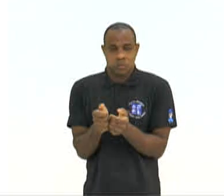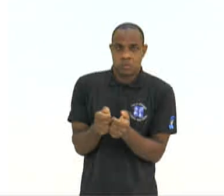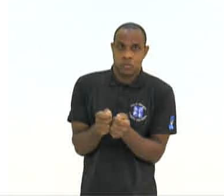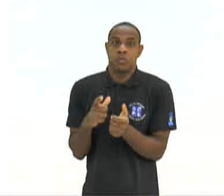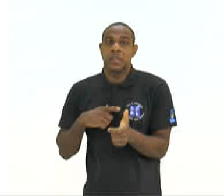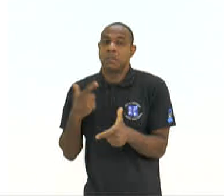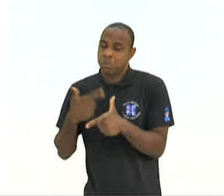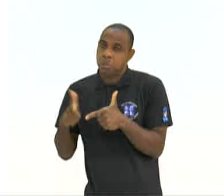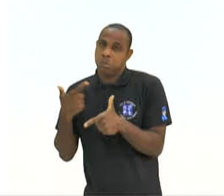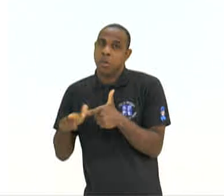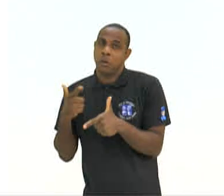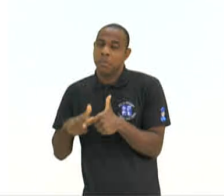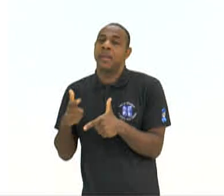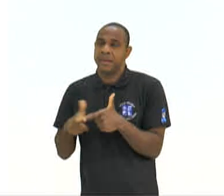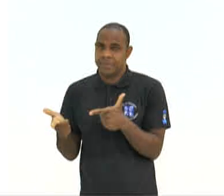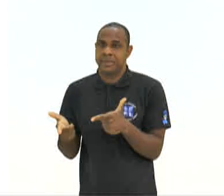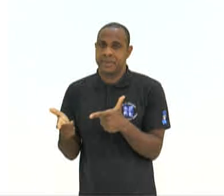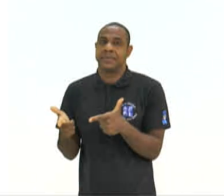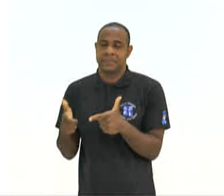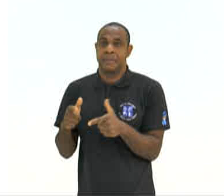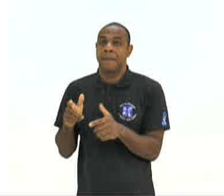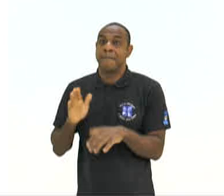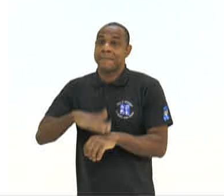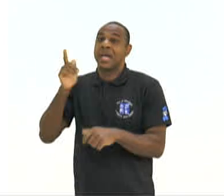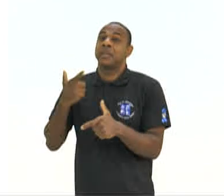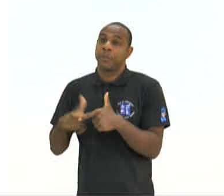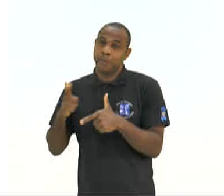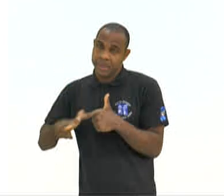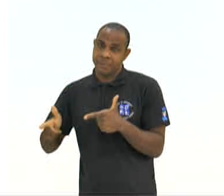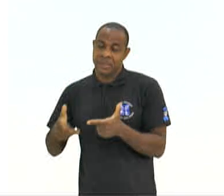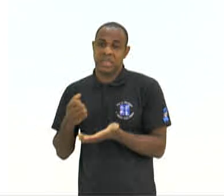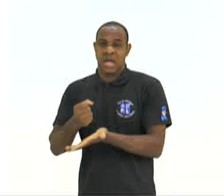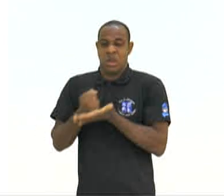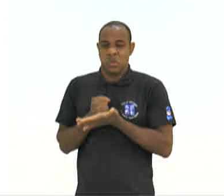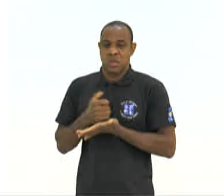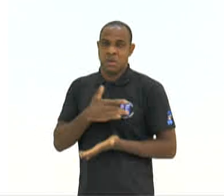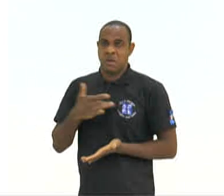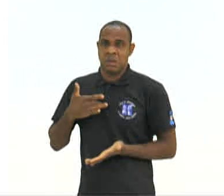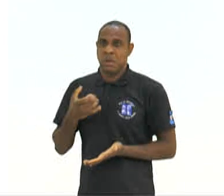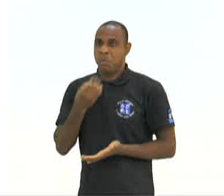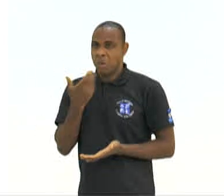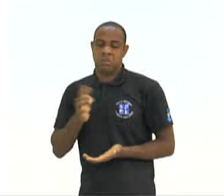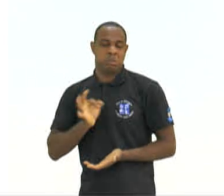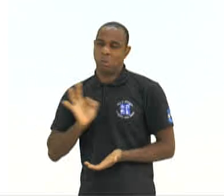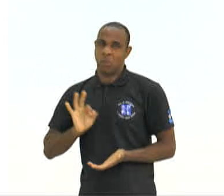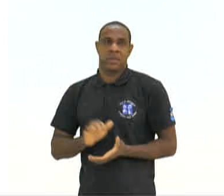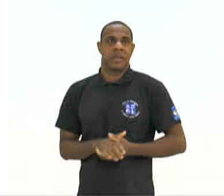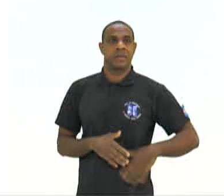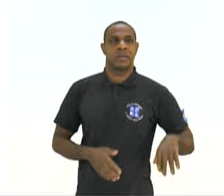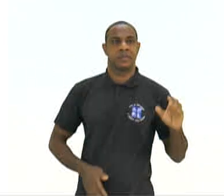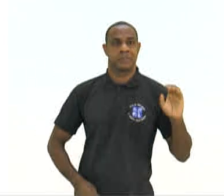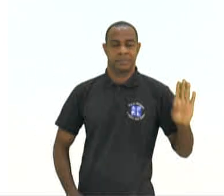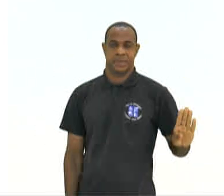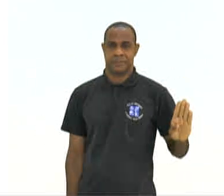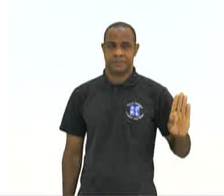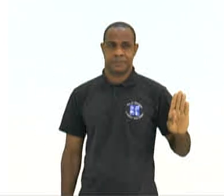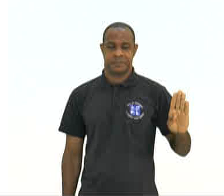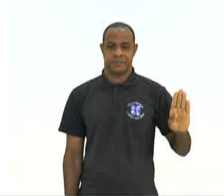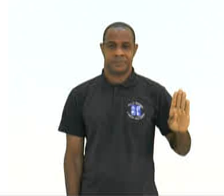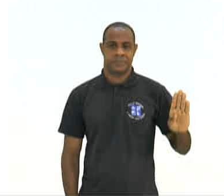causam problemas do que benefícios. E na resposta B, people who spend too much time playing